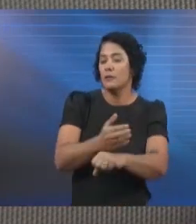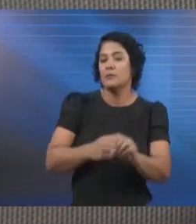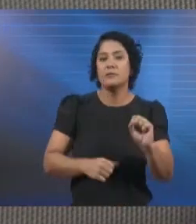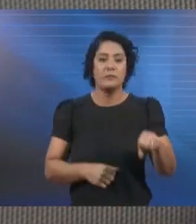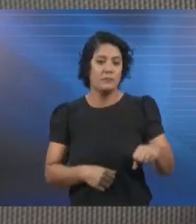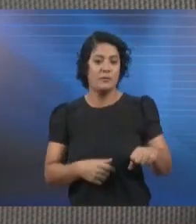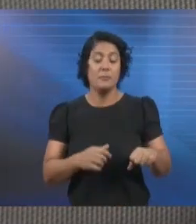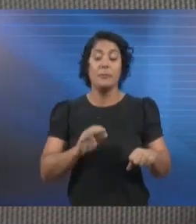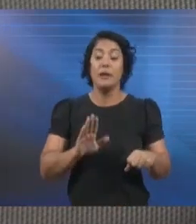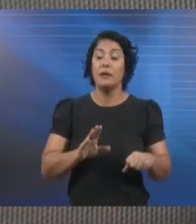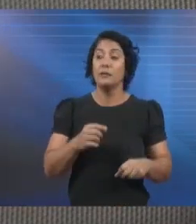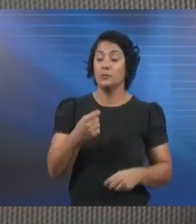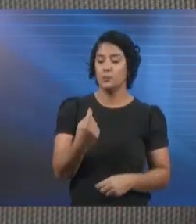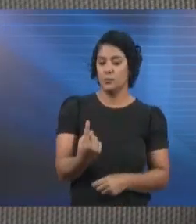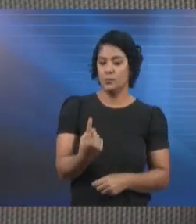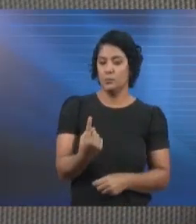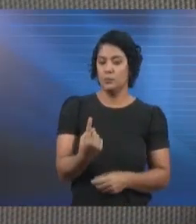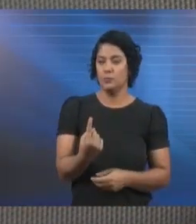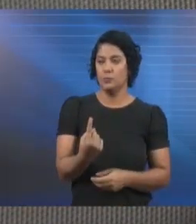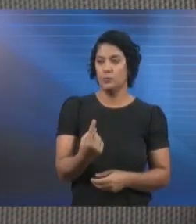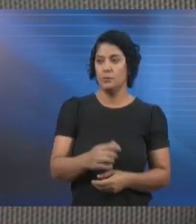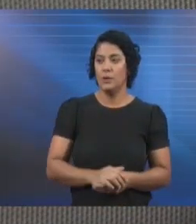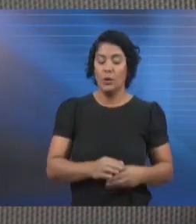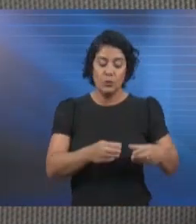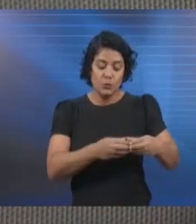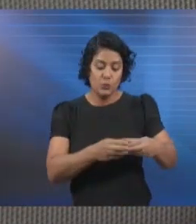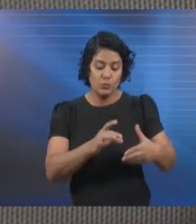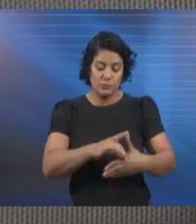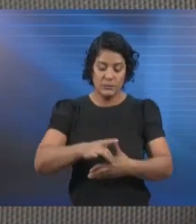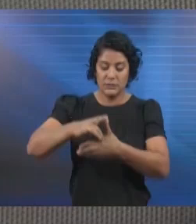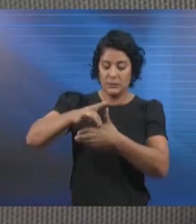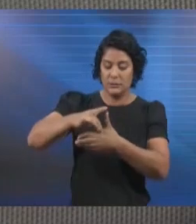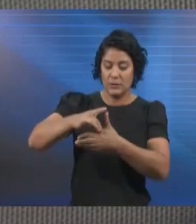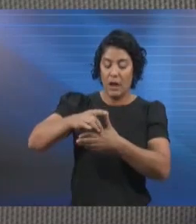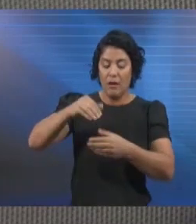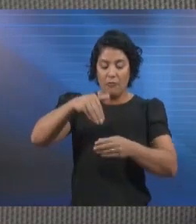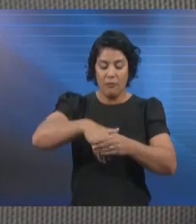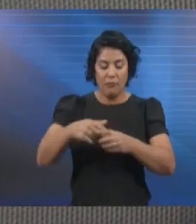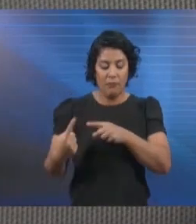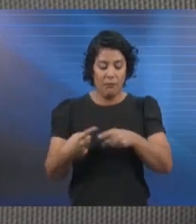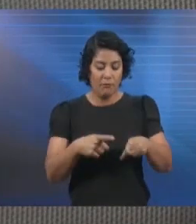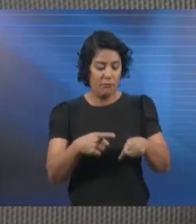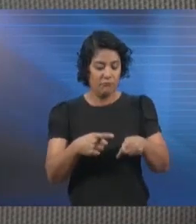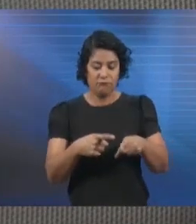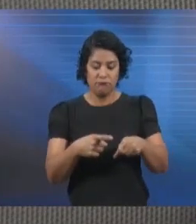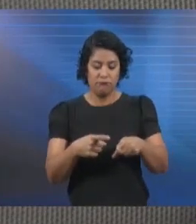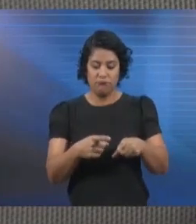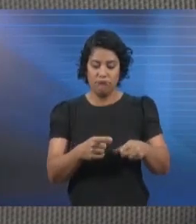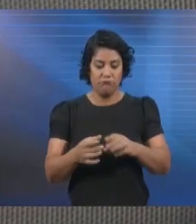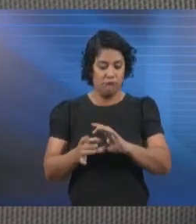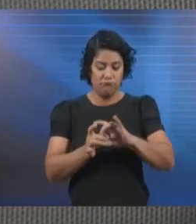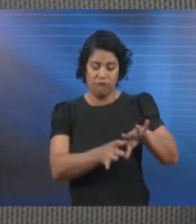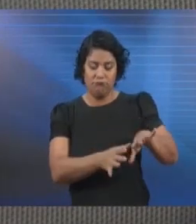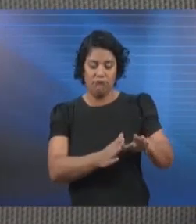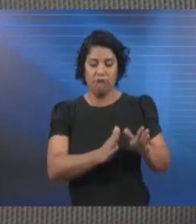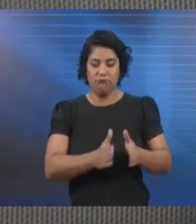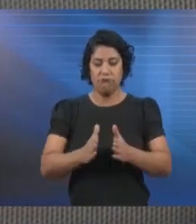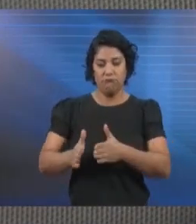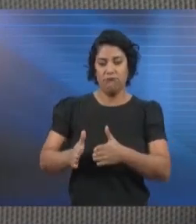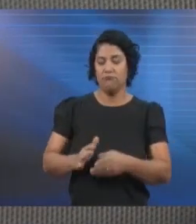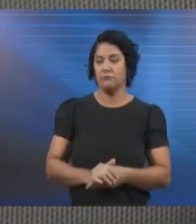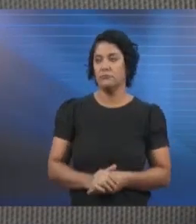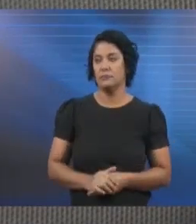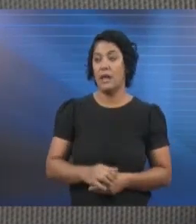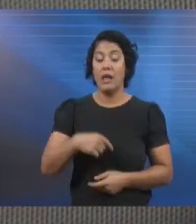favorável mas se um integrante do colegiado de líderes votar contra não dispensa A tramitação então por isso eles